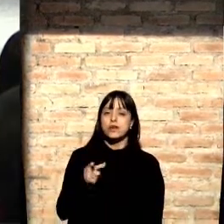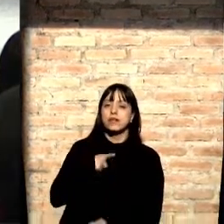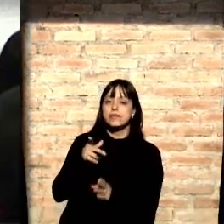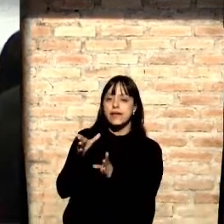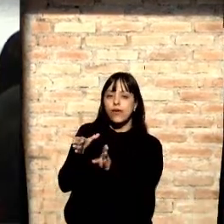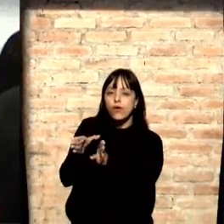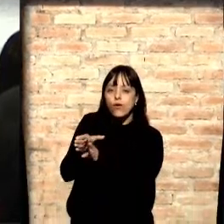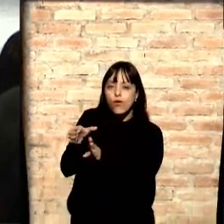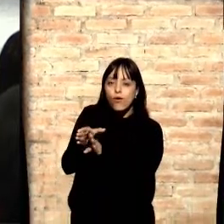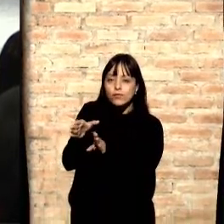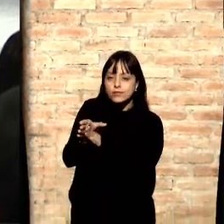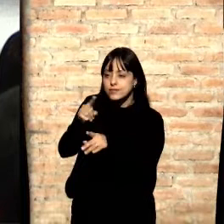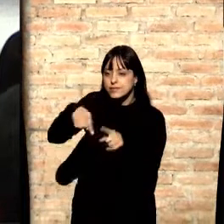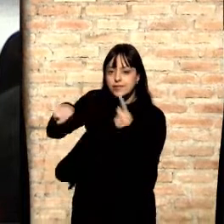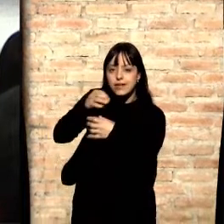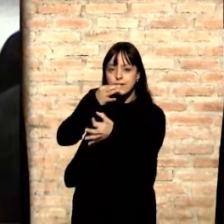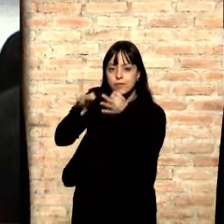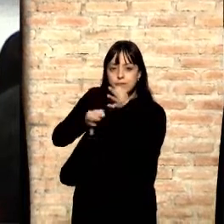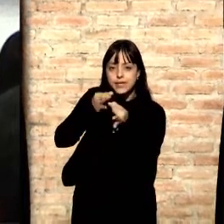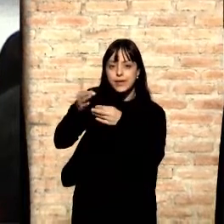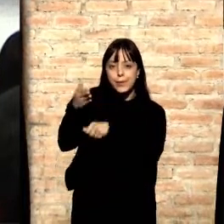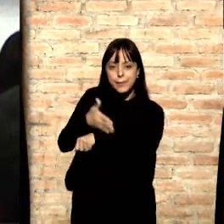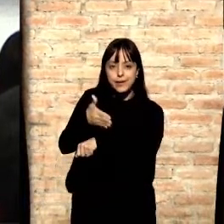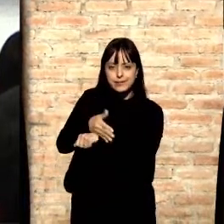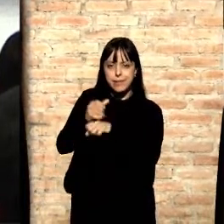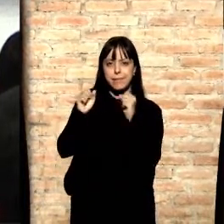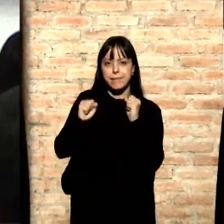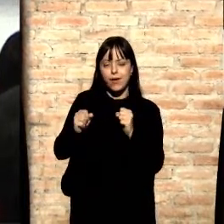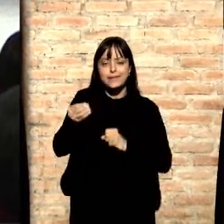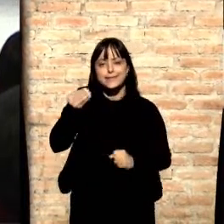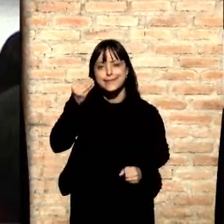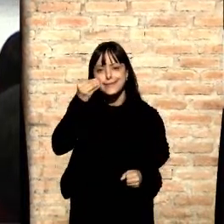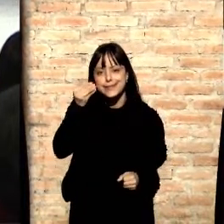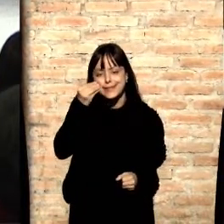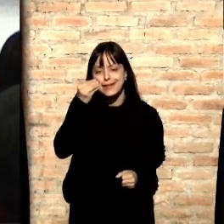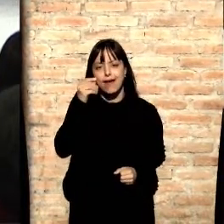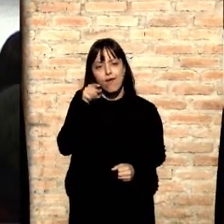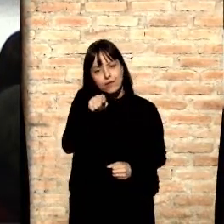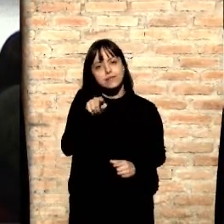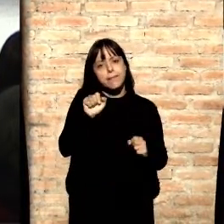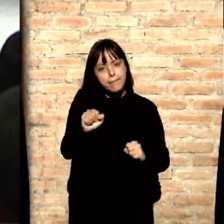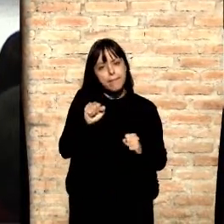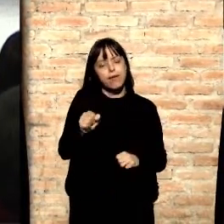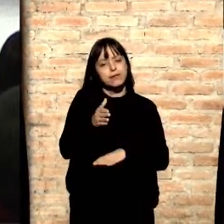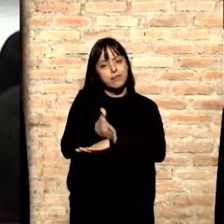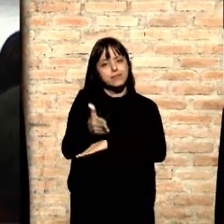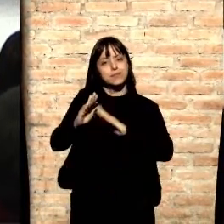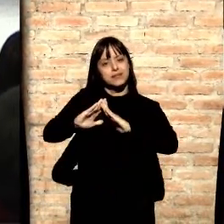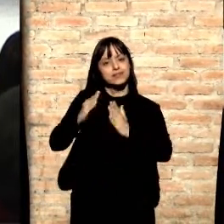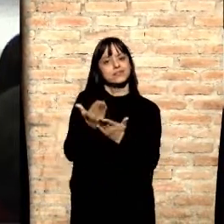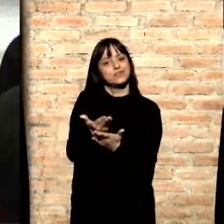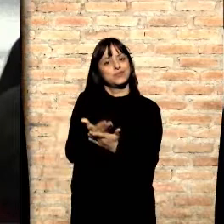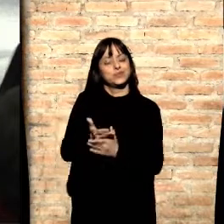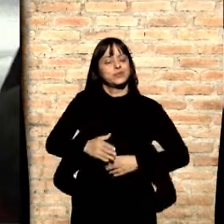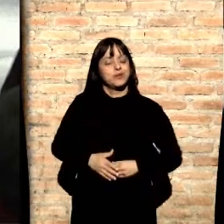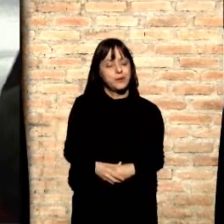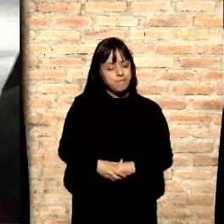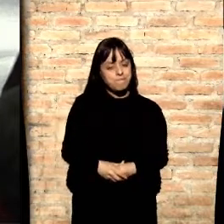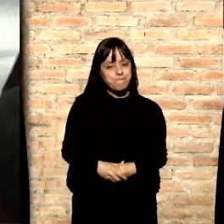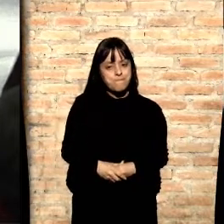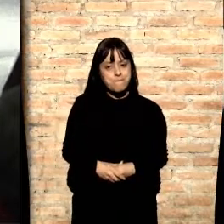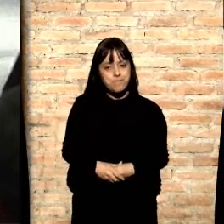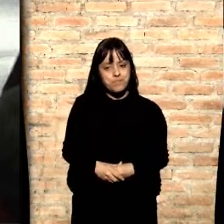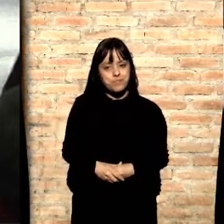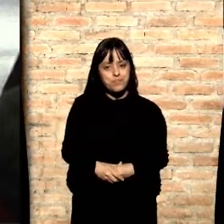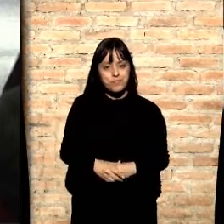você pode ir lá e dar sua opinião você pode ir lá e tentar então é eu sinto